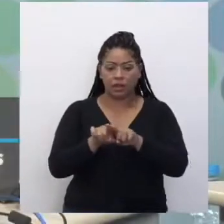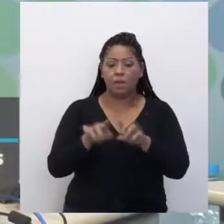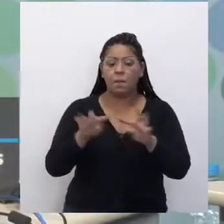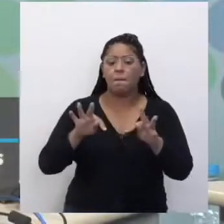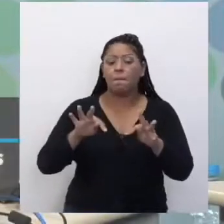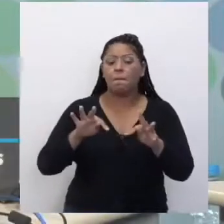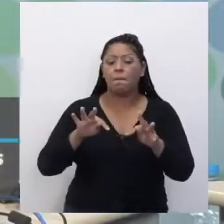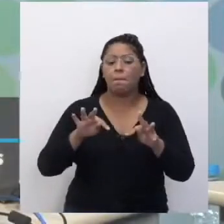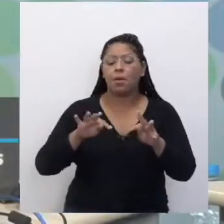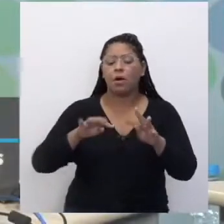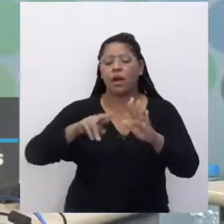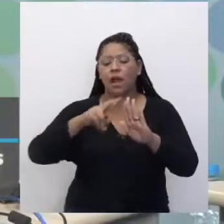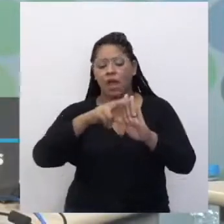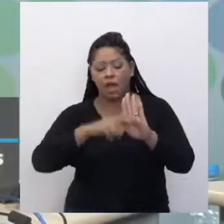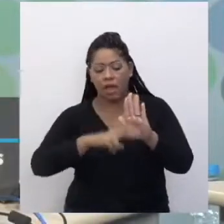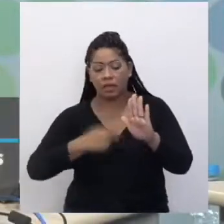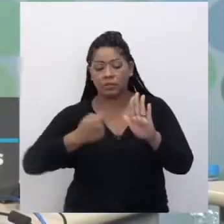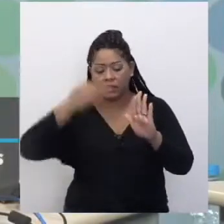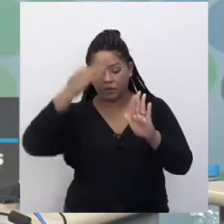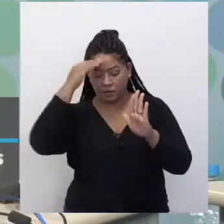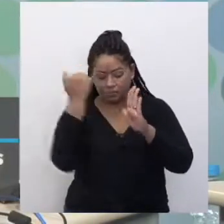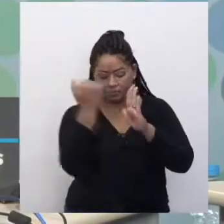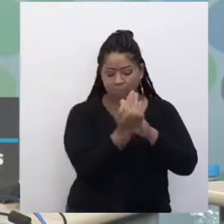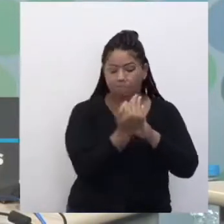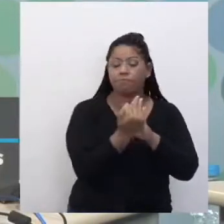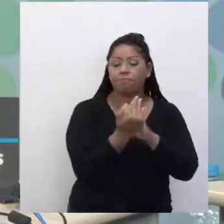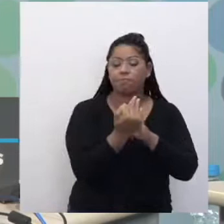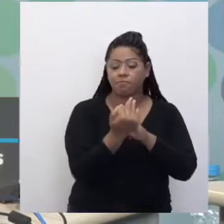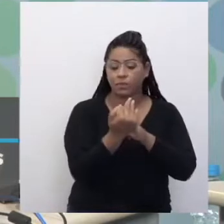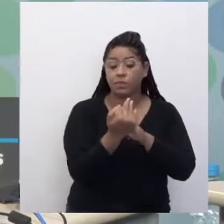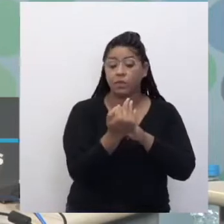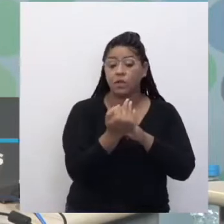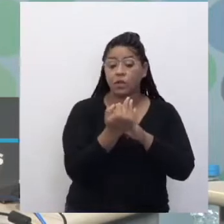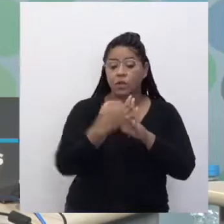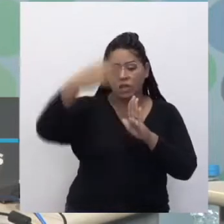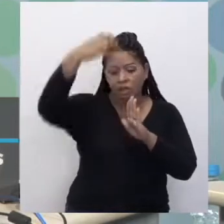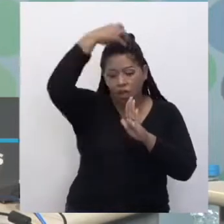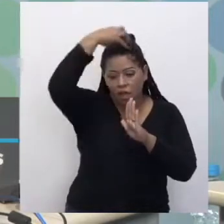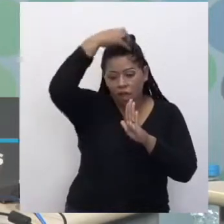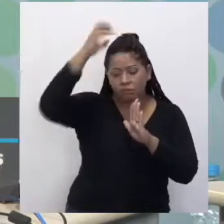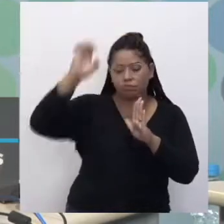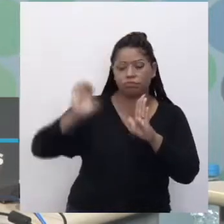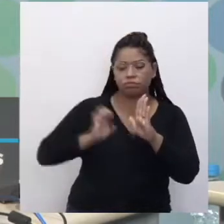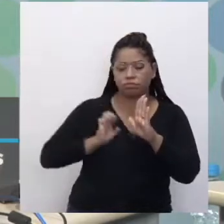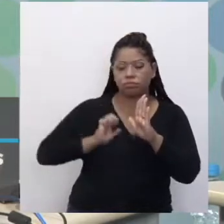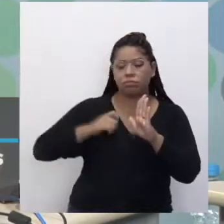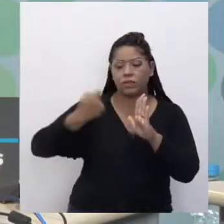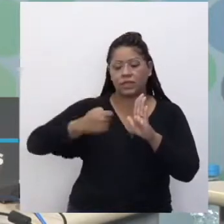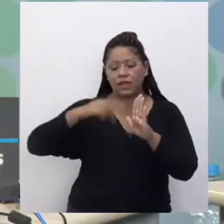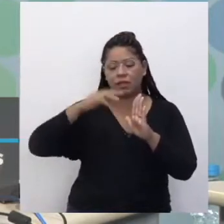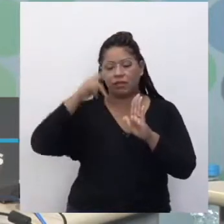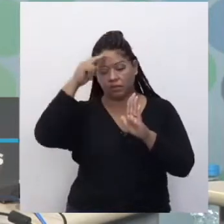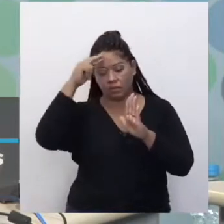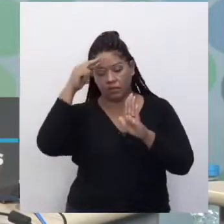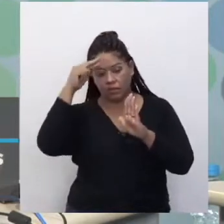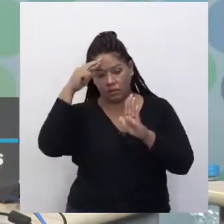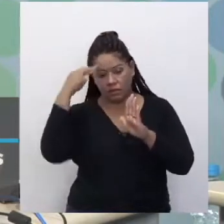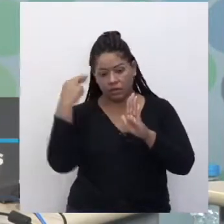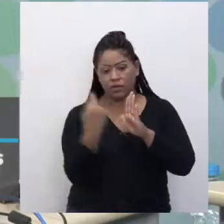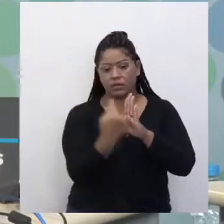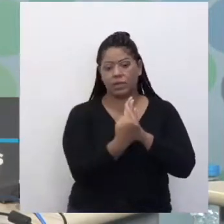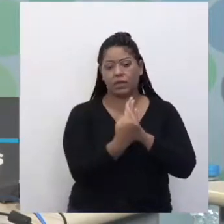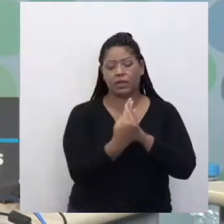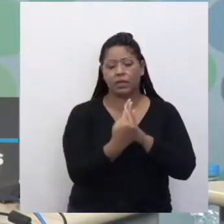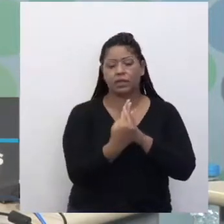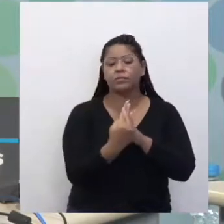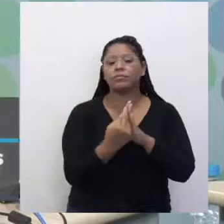burgueses, era o órgão que estava acima do poder do rei naquele momento. Aquele trechinho da Carta Magna que a gente leu, nada mais diz que o rei